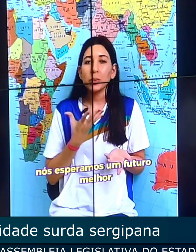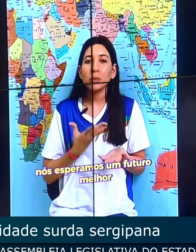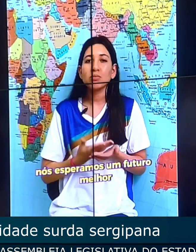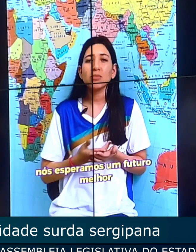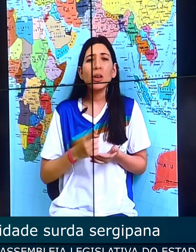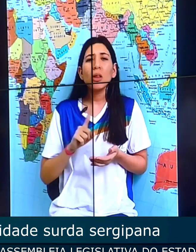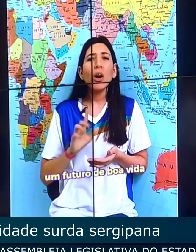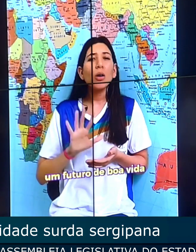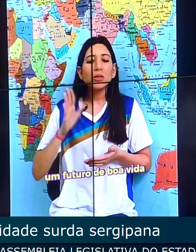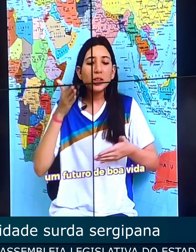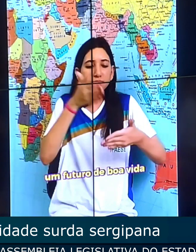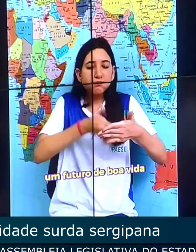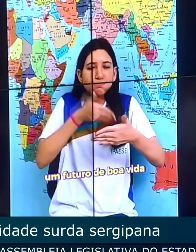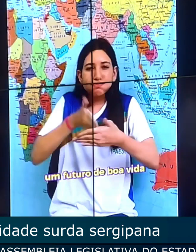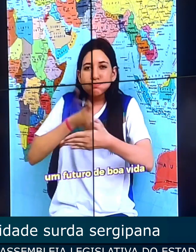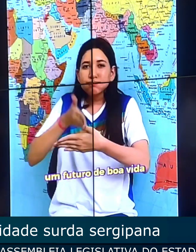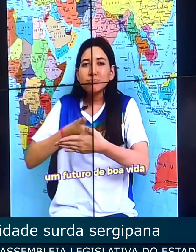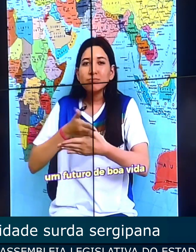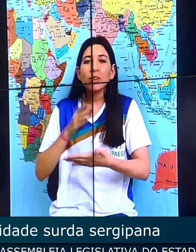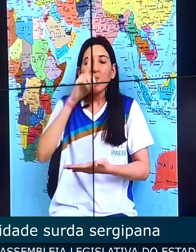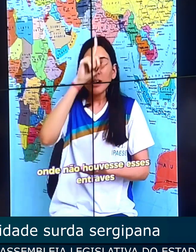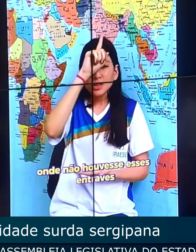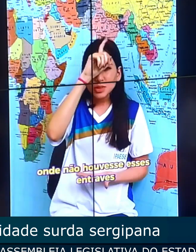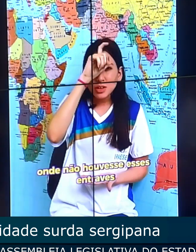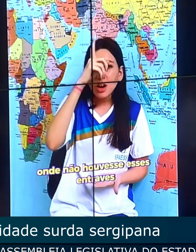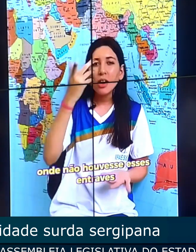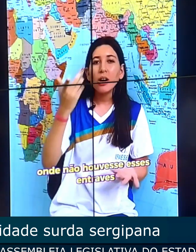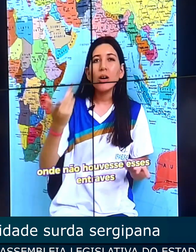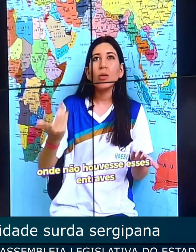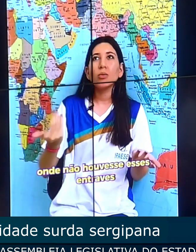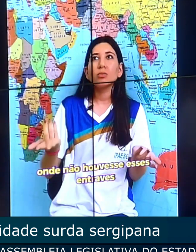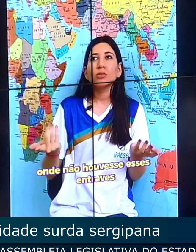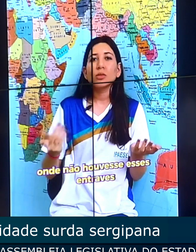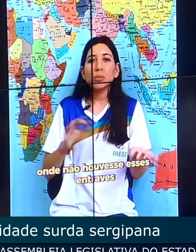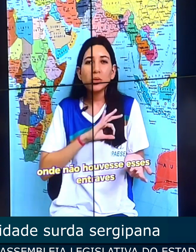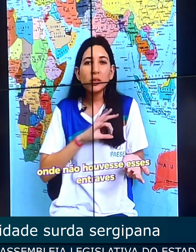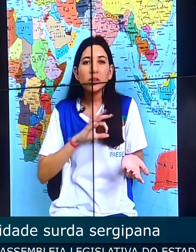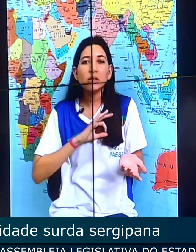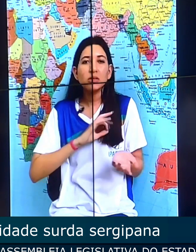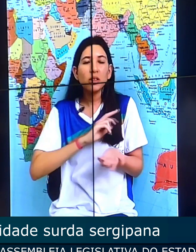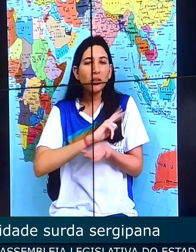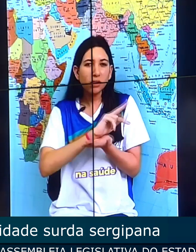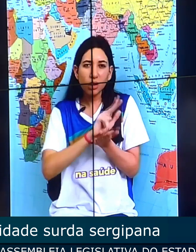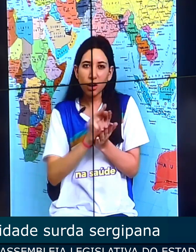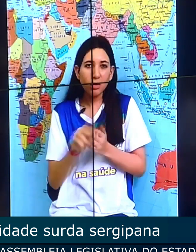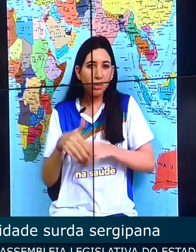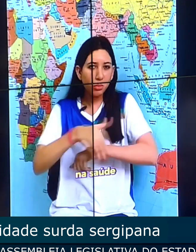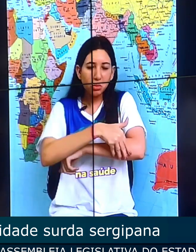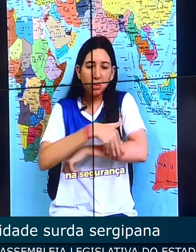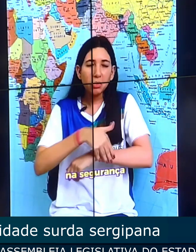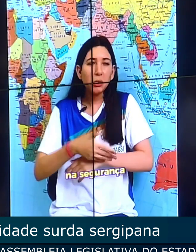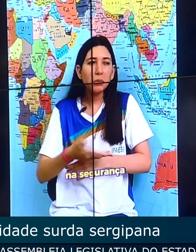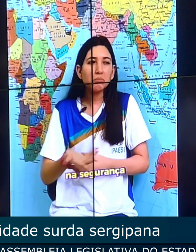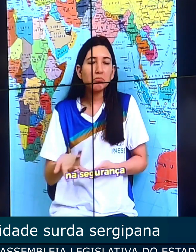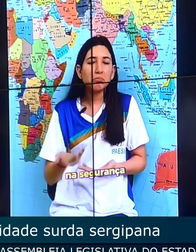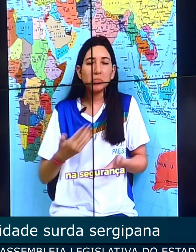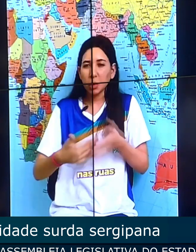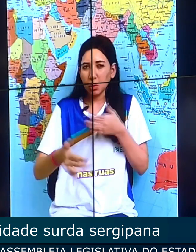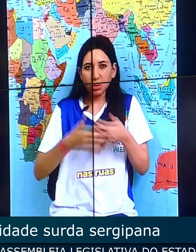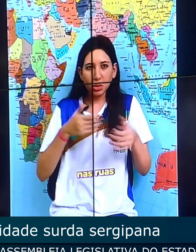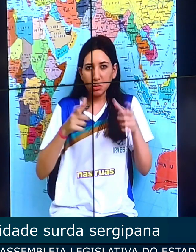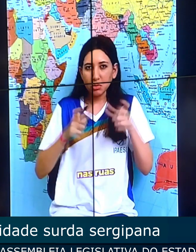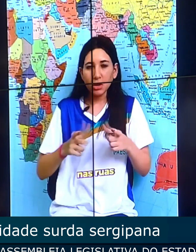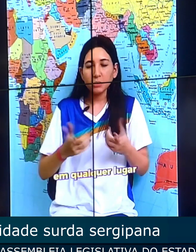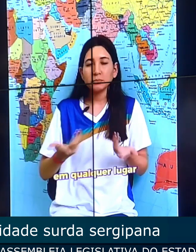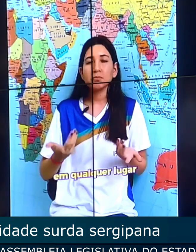futuro melhor, um futuro de boa vida, onde não houvesse essas entraves na saúde, na segurança,